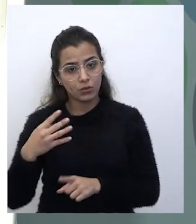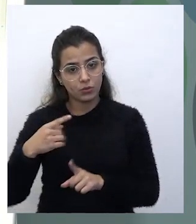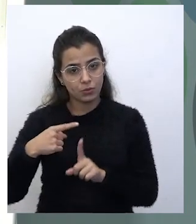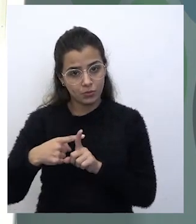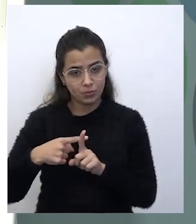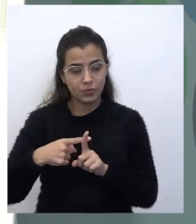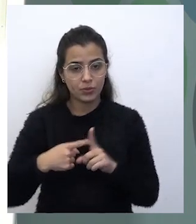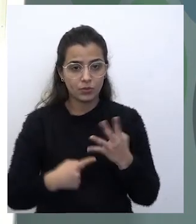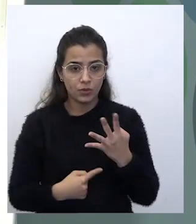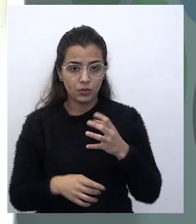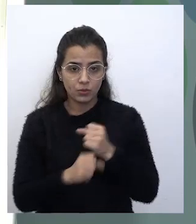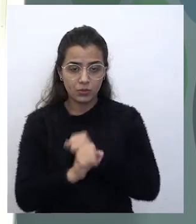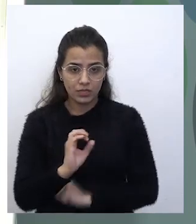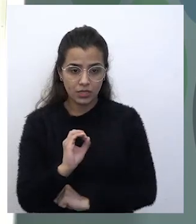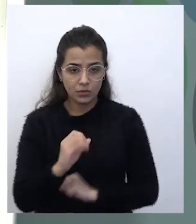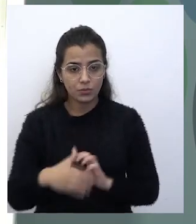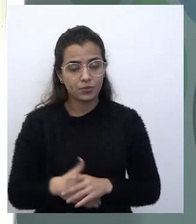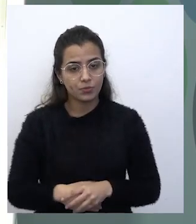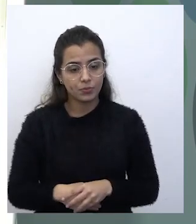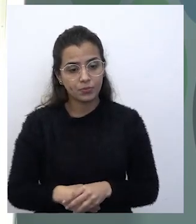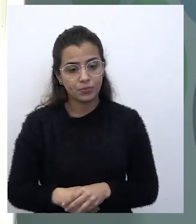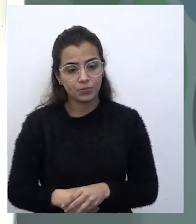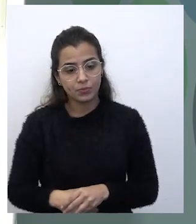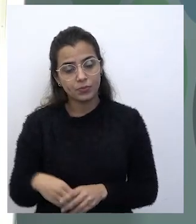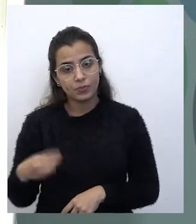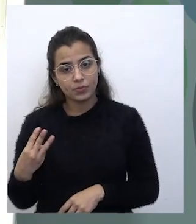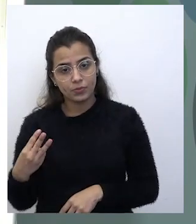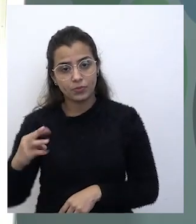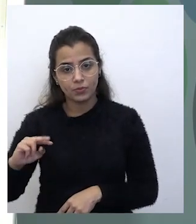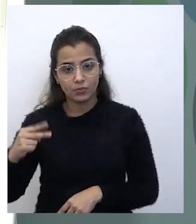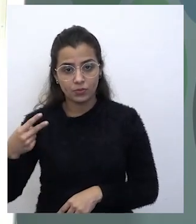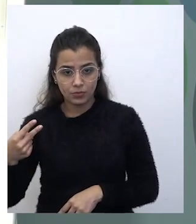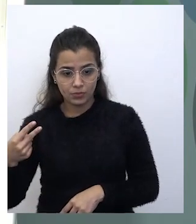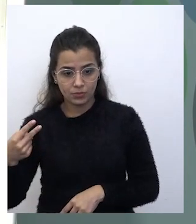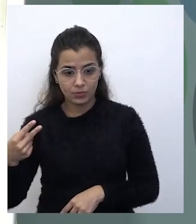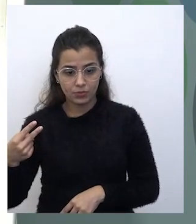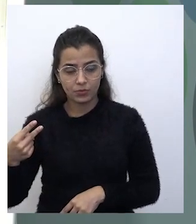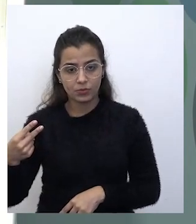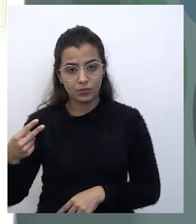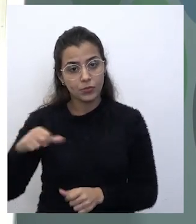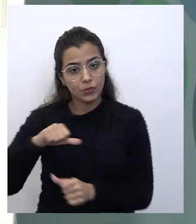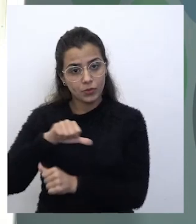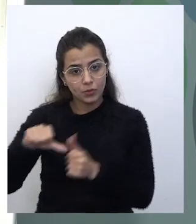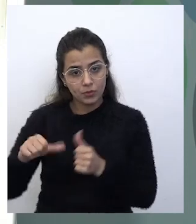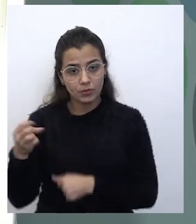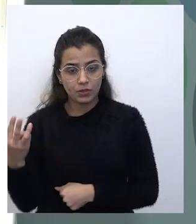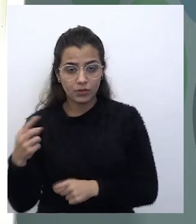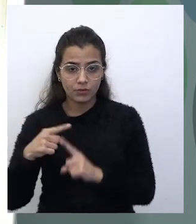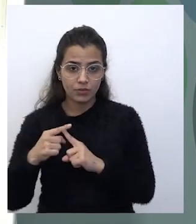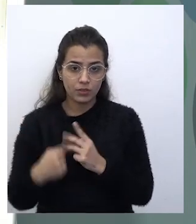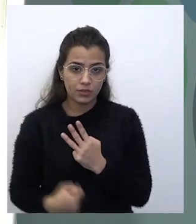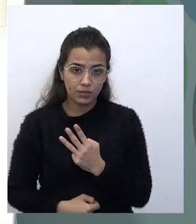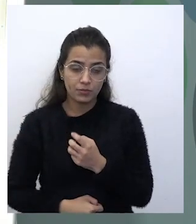Esse último vai dar menos 3. Vamos lá. 3. 3 ao quadrado, trocando o sinal, mais 2 vezes 3. 3 vezes